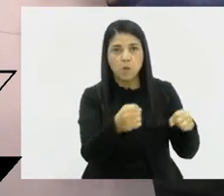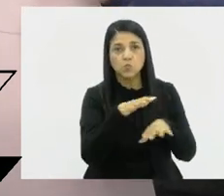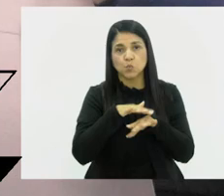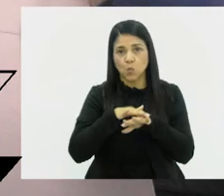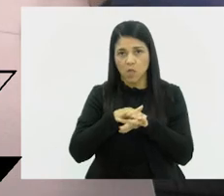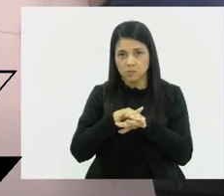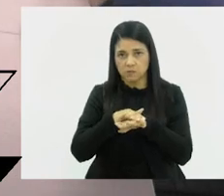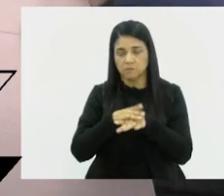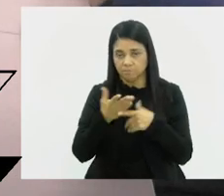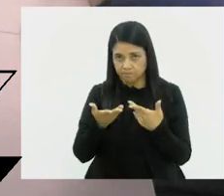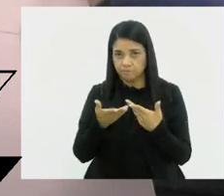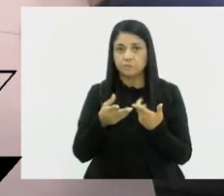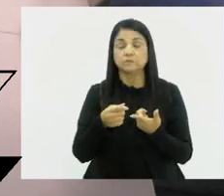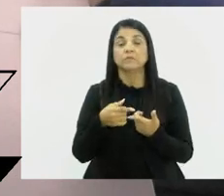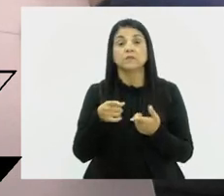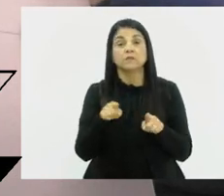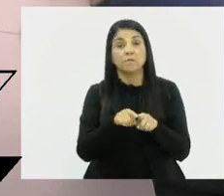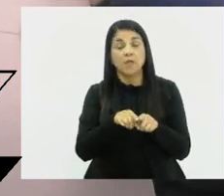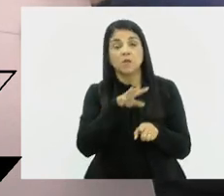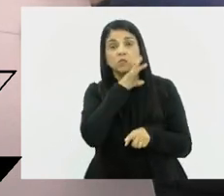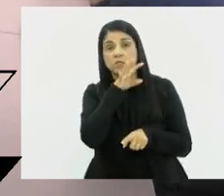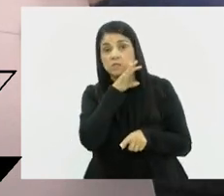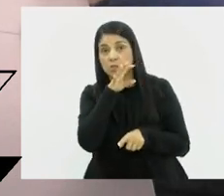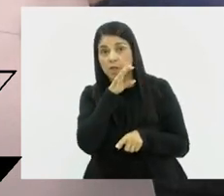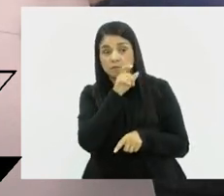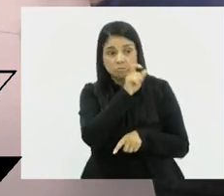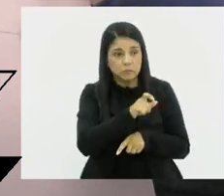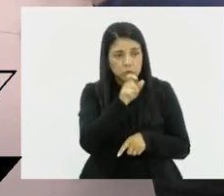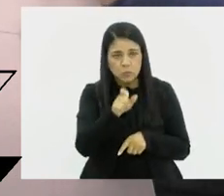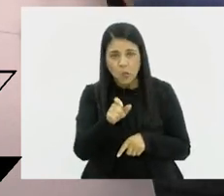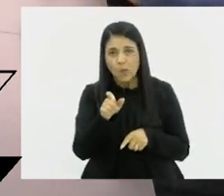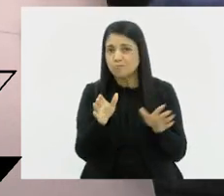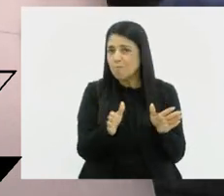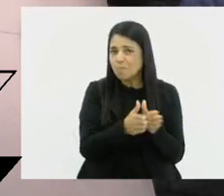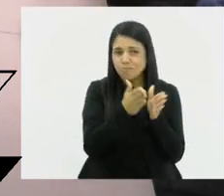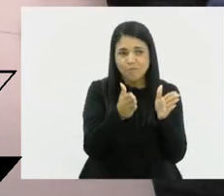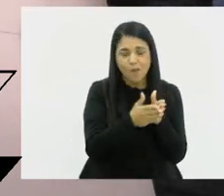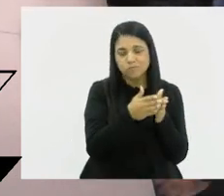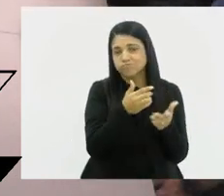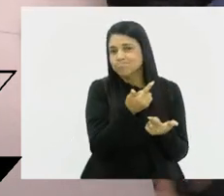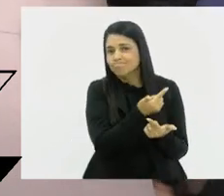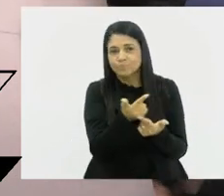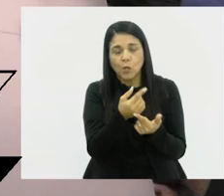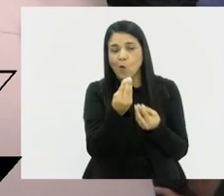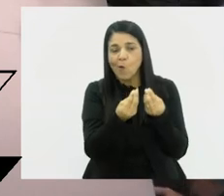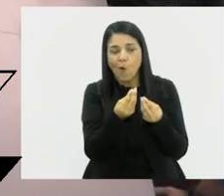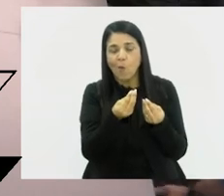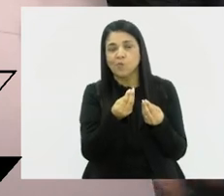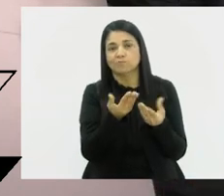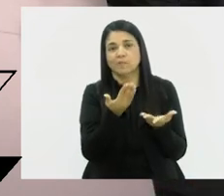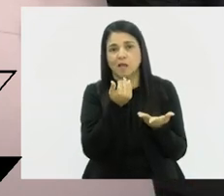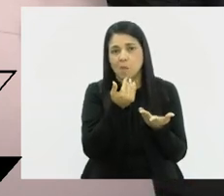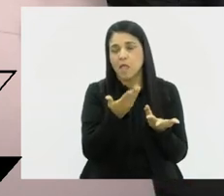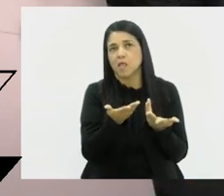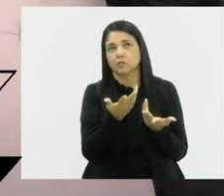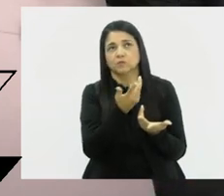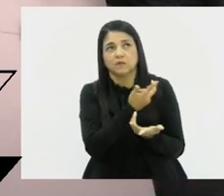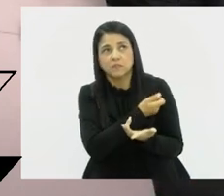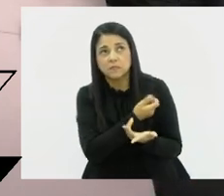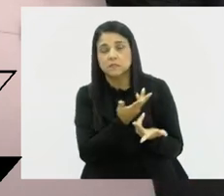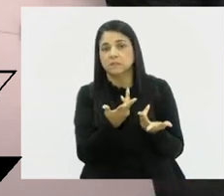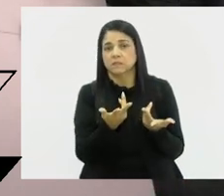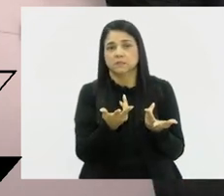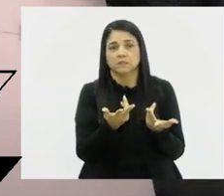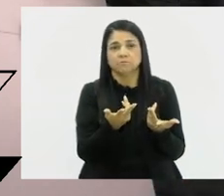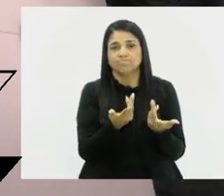E, a respeito dos animais, que as pessoas não têm condições de sustentar, que as pessoas não têm